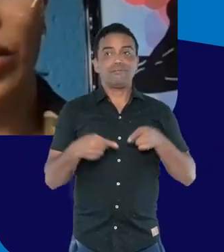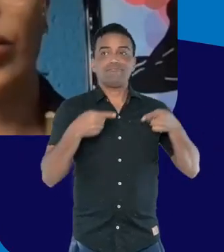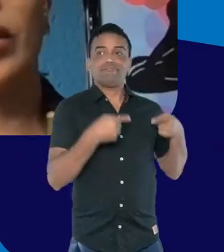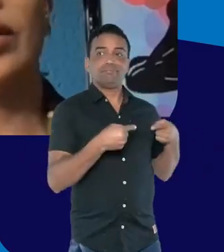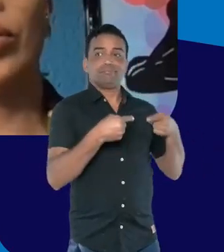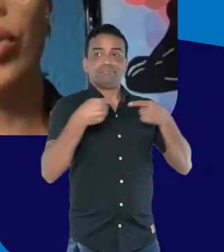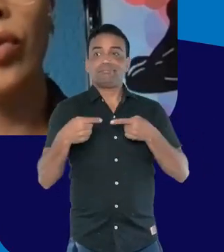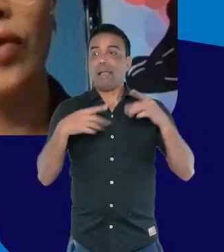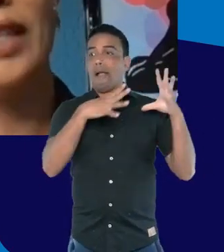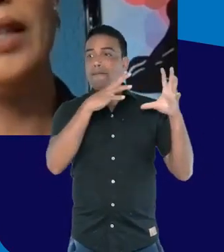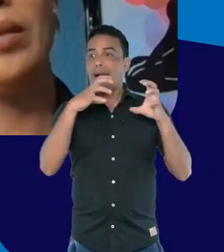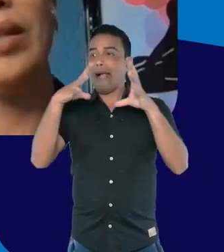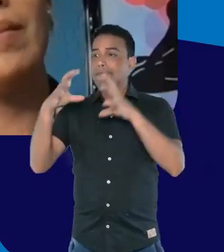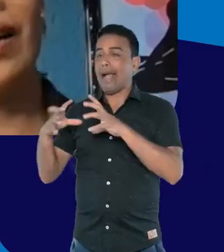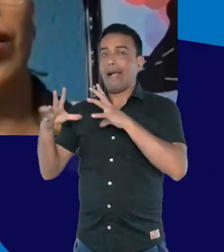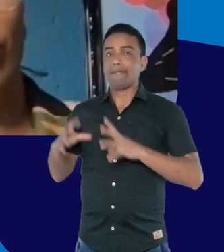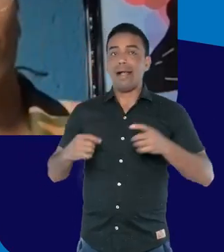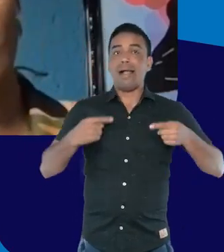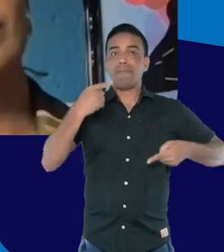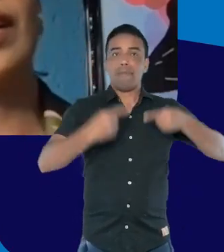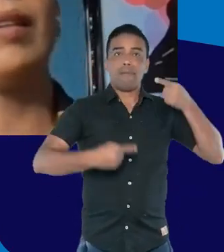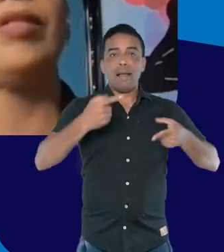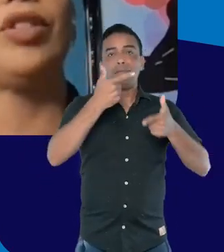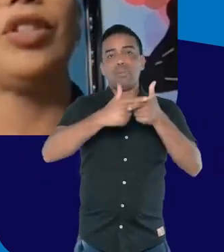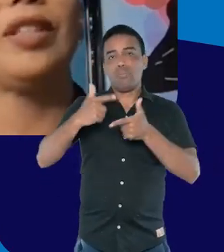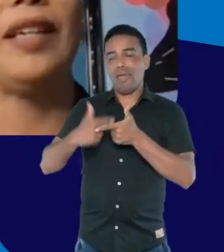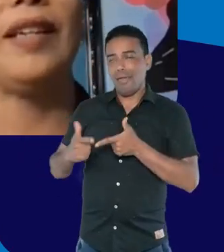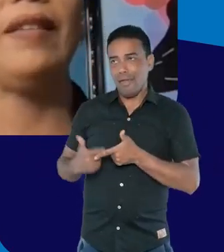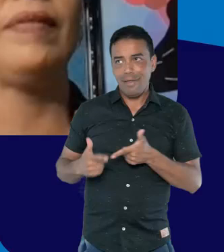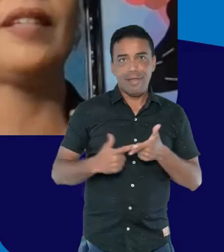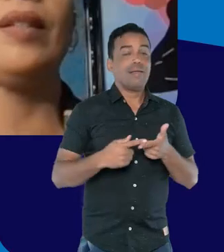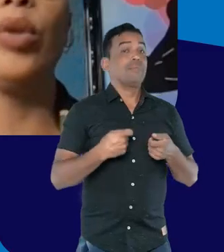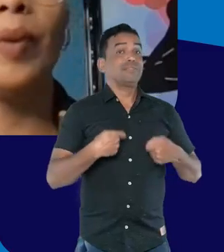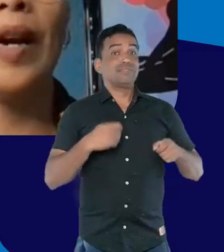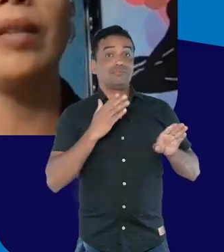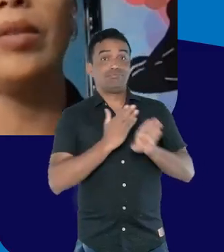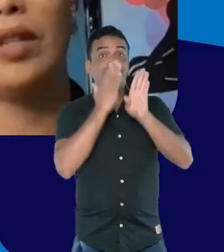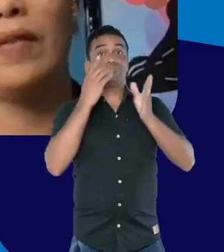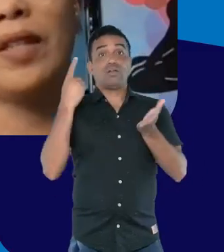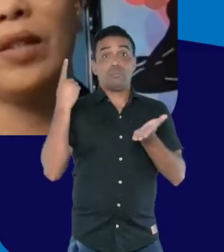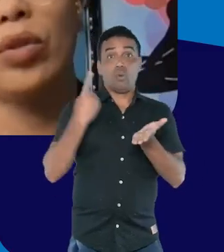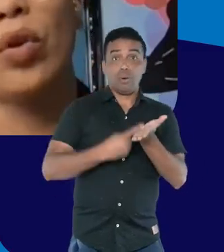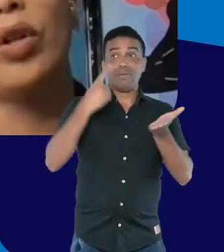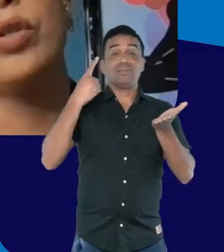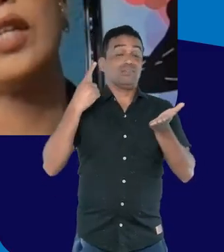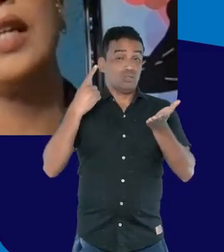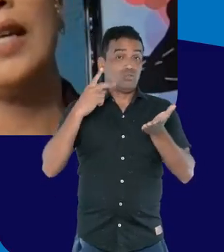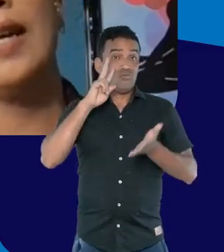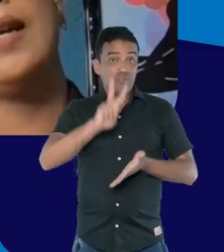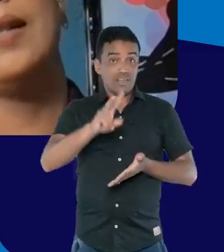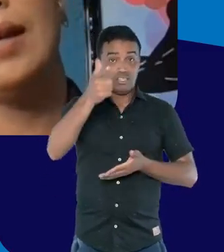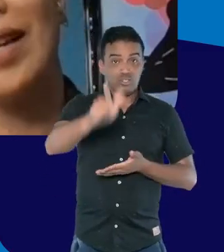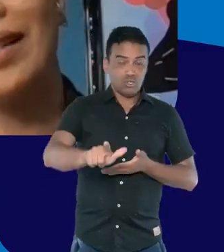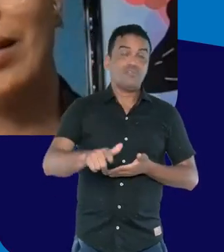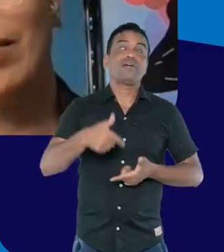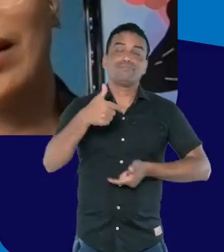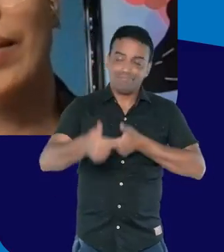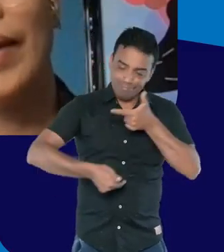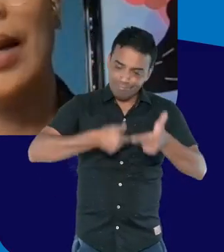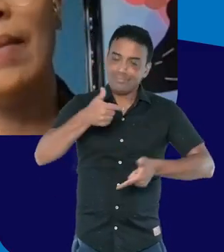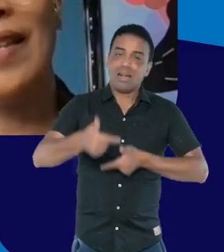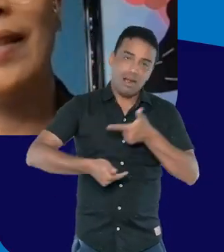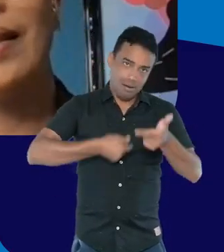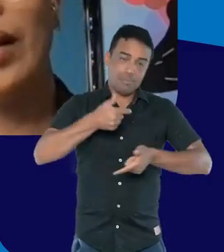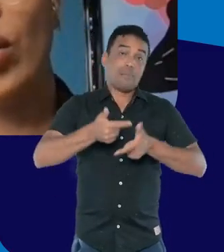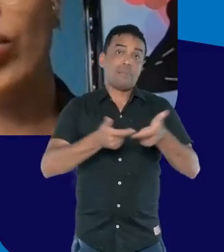as tensões, os conflitos, é mais desconfortável, a gente tem que refazer os pactos, refazer os códigos, esse dá mais